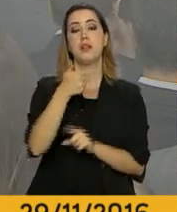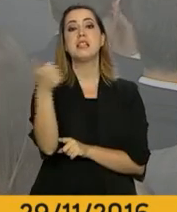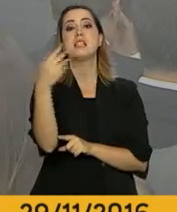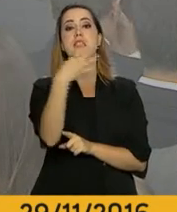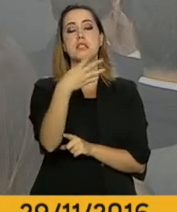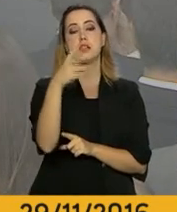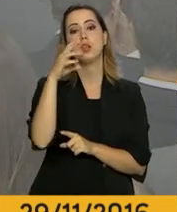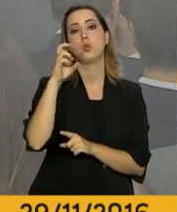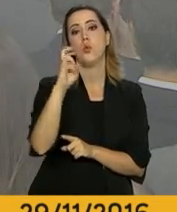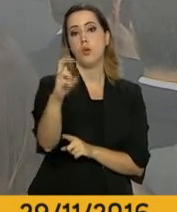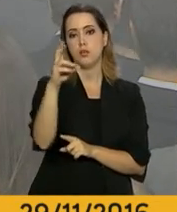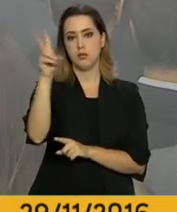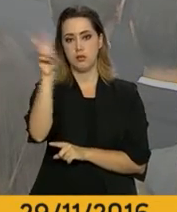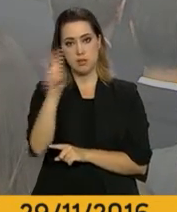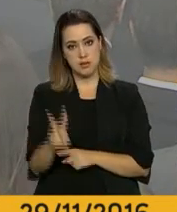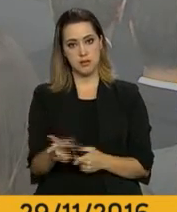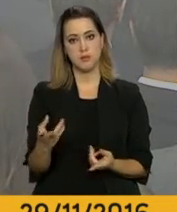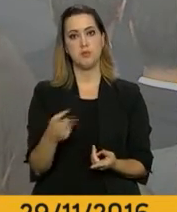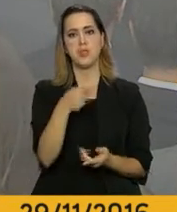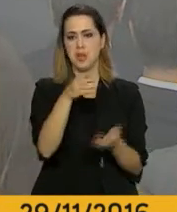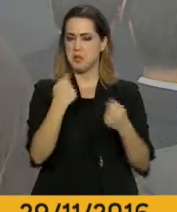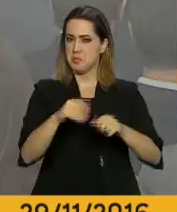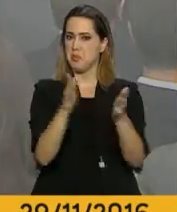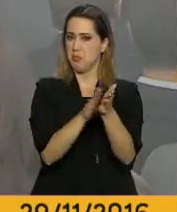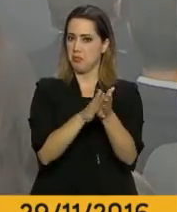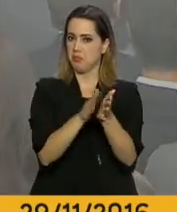modo que acho que ele merece o aplauso